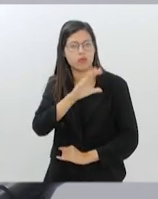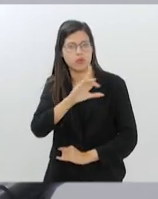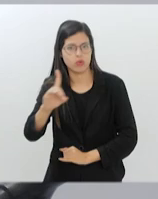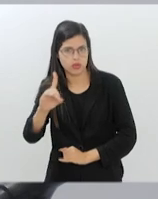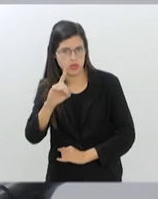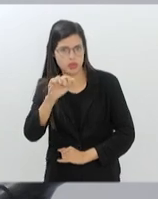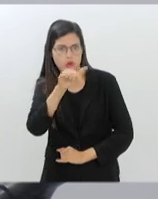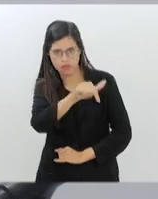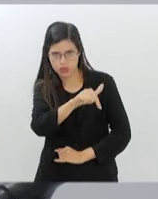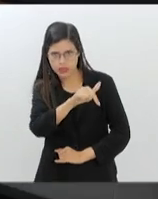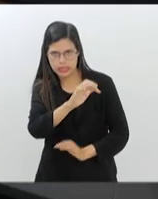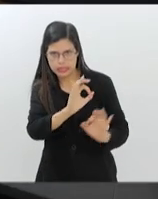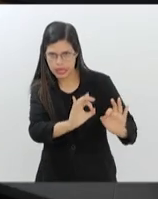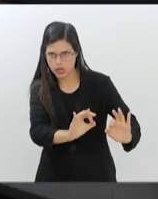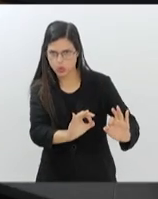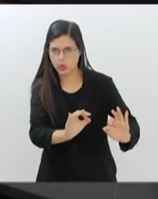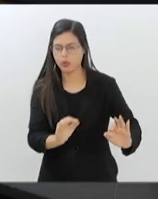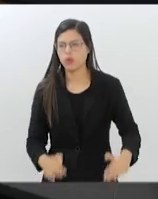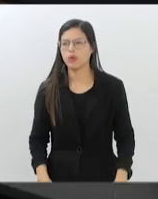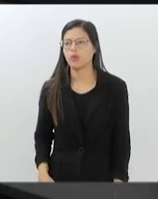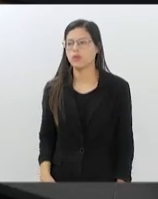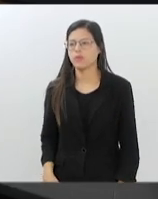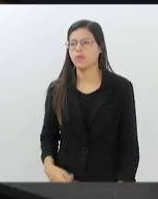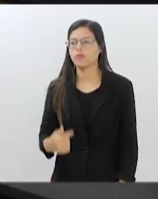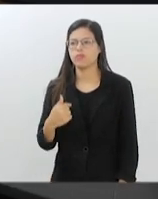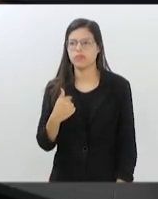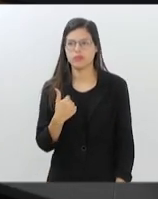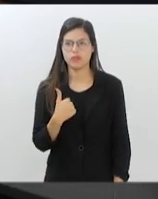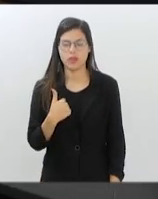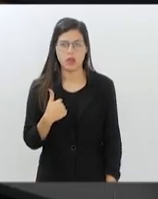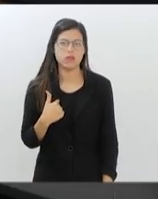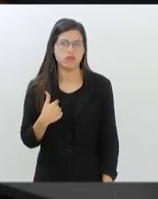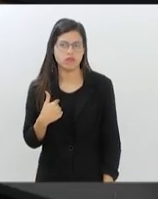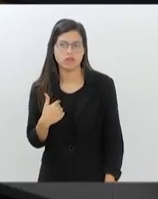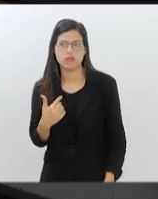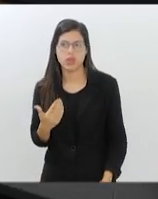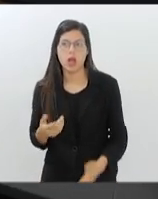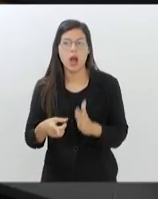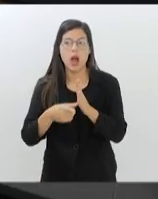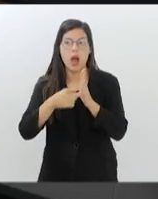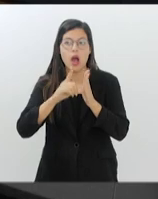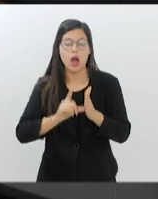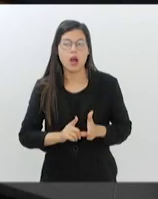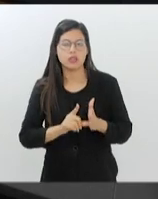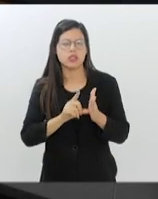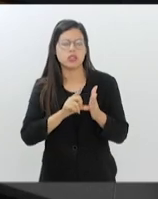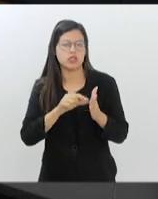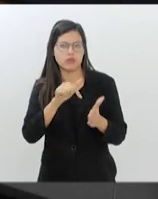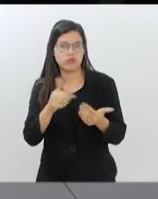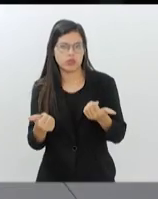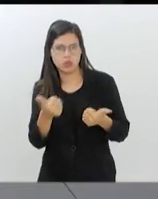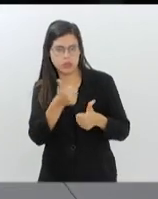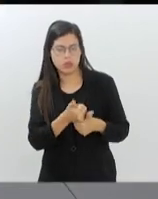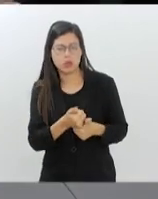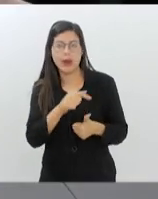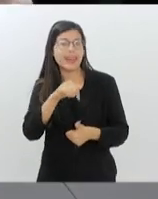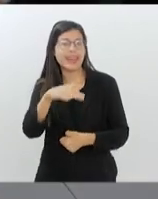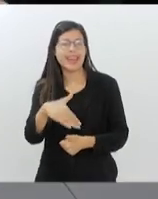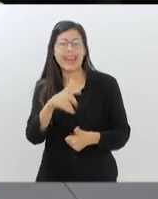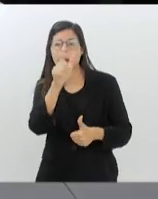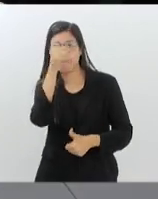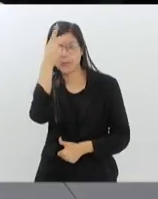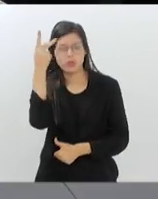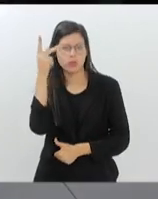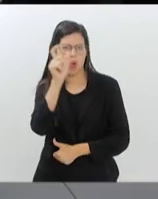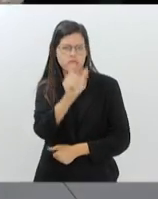o senhor hoje hoje sou eu quem recebo das secretarias antes do senhor quem era o 01 da publicidade do Governo do Estado então Deputado